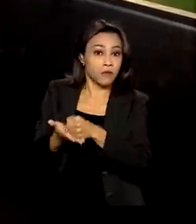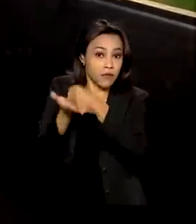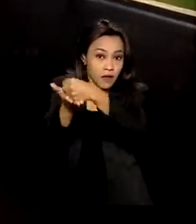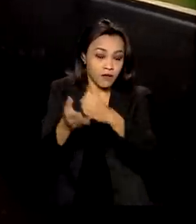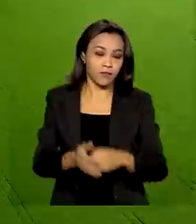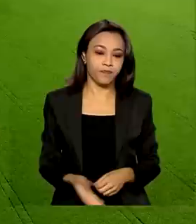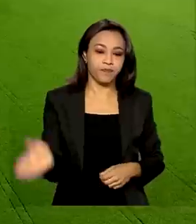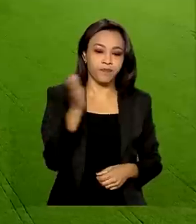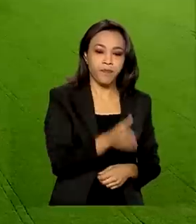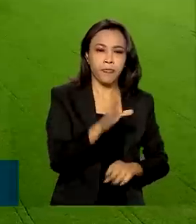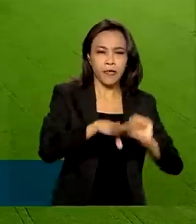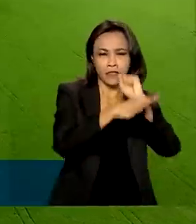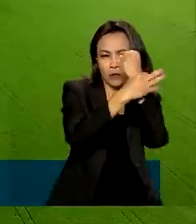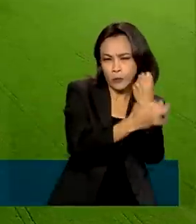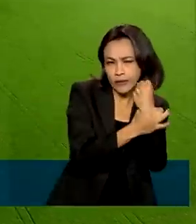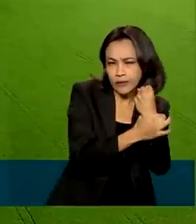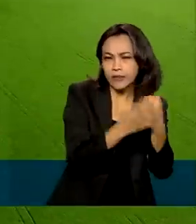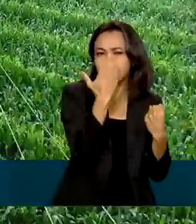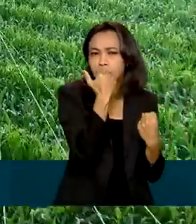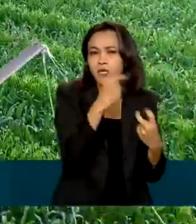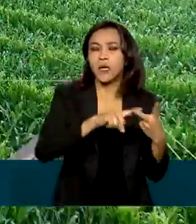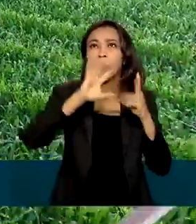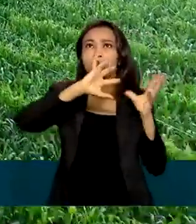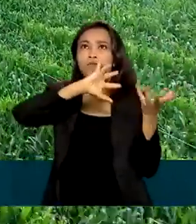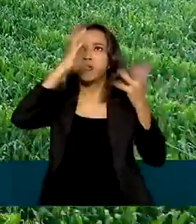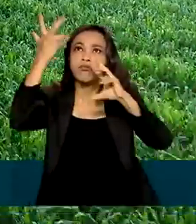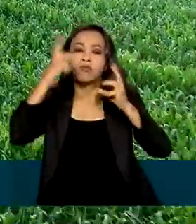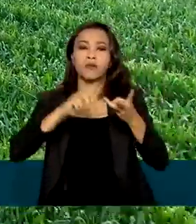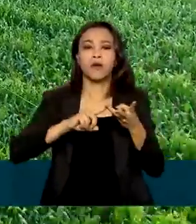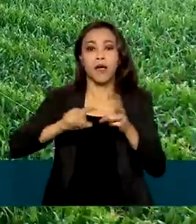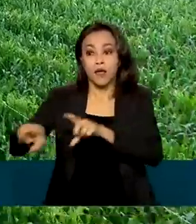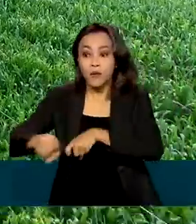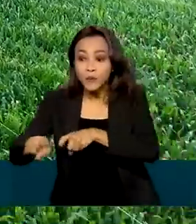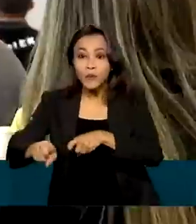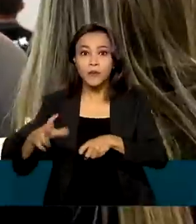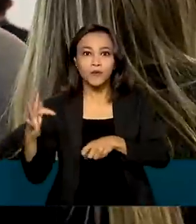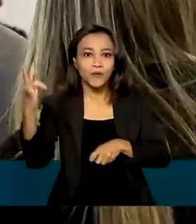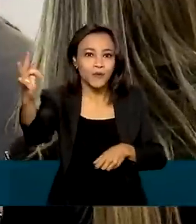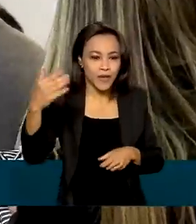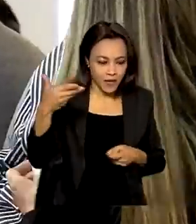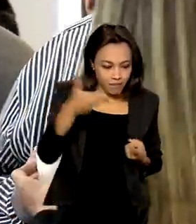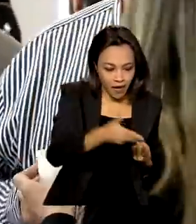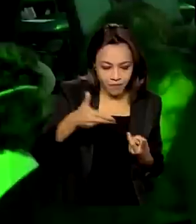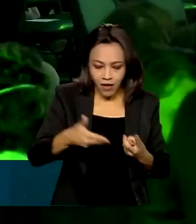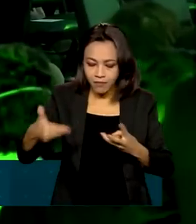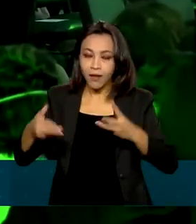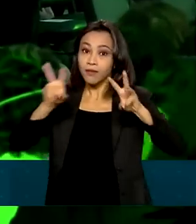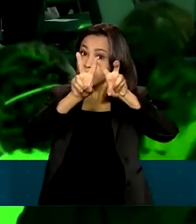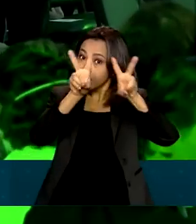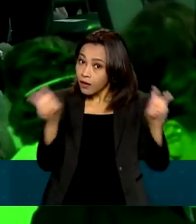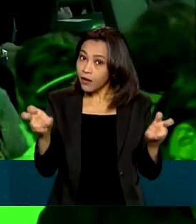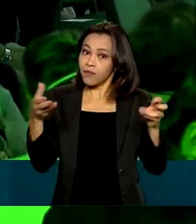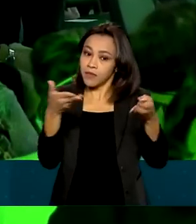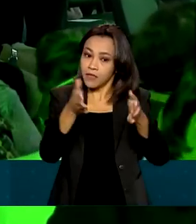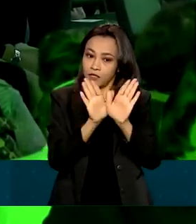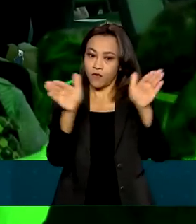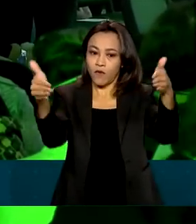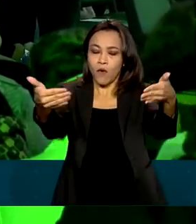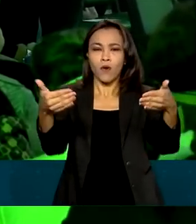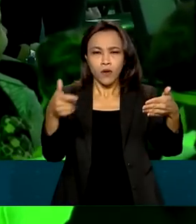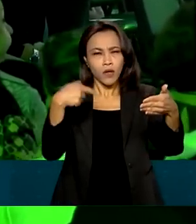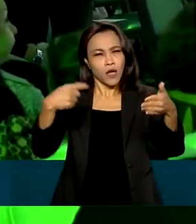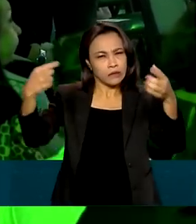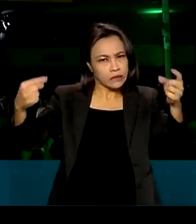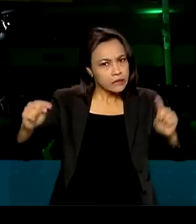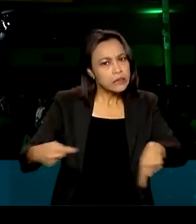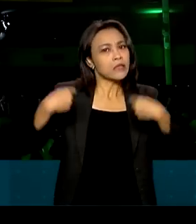Segurança alimentar, mudanças climáticas e agricultura do futuro são temas deste fórum que busca debater os desafios